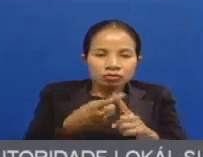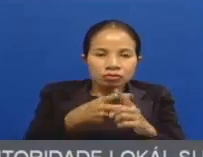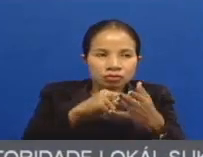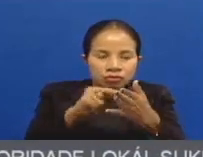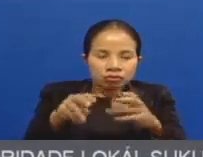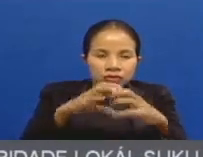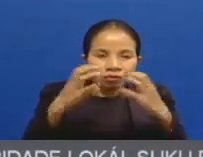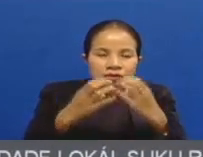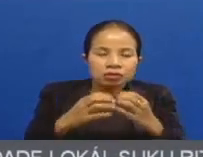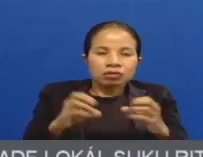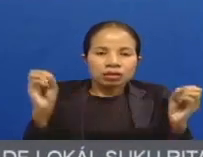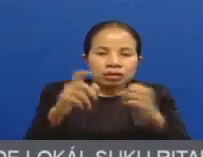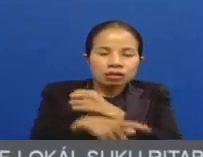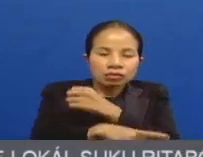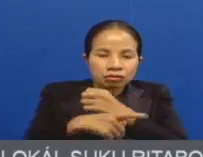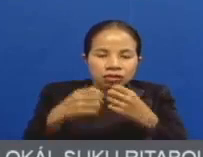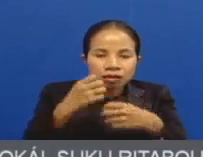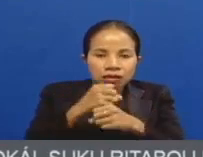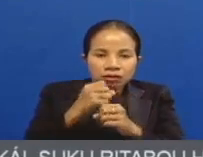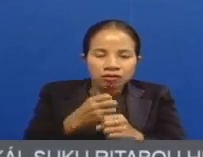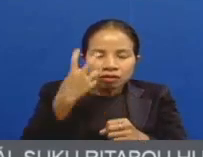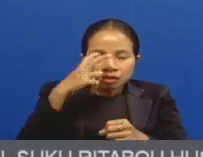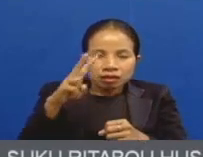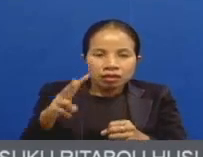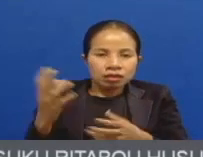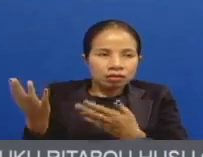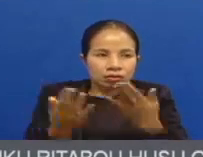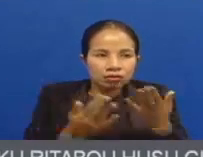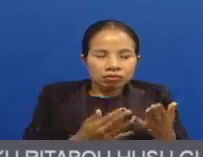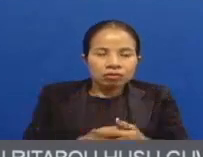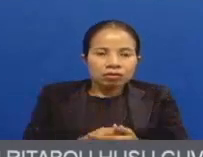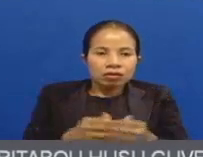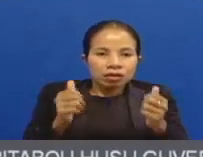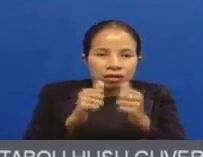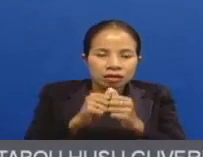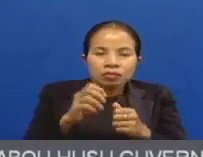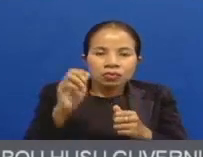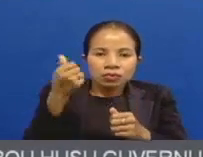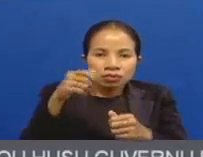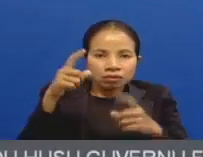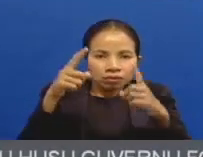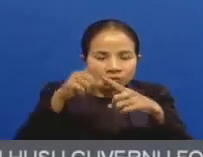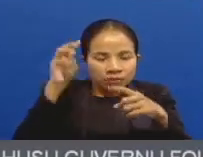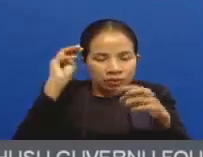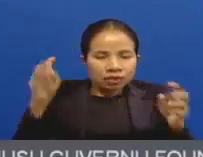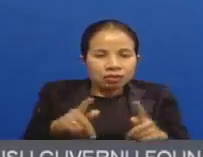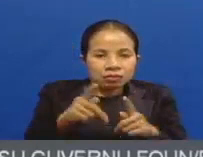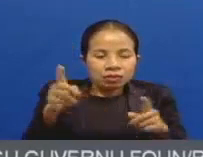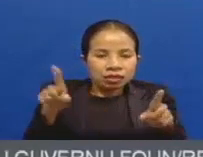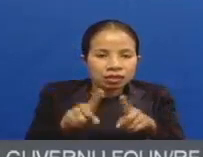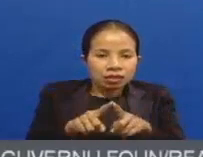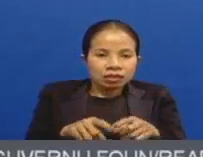ne Comissão Anticorrupção. Halo ona analisa no submete ona denúncia hamutuk sanulu ba Ministério Público.